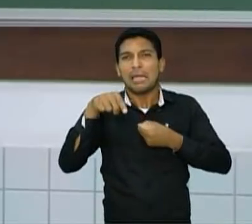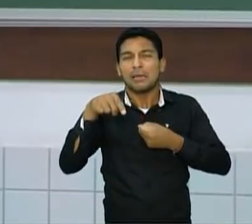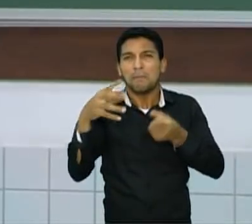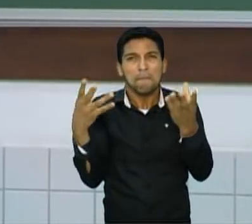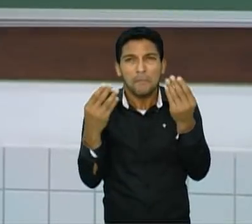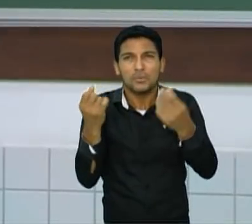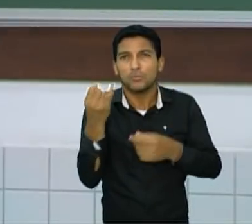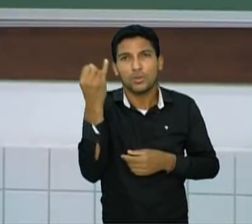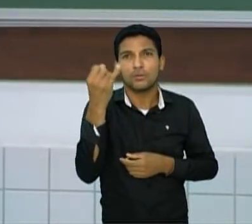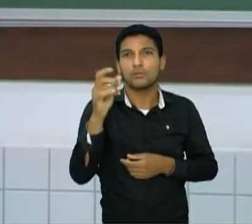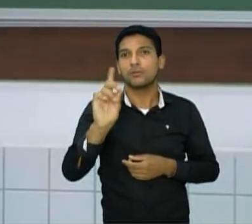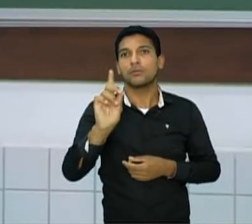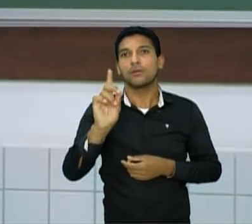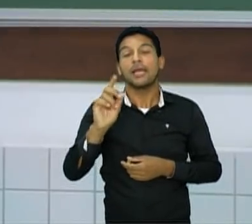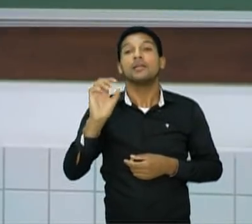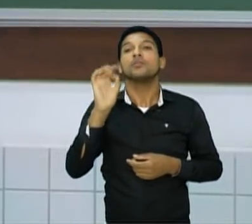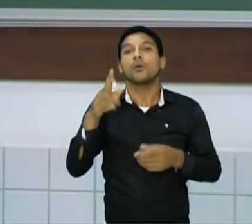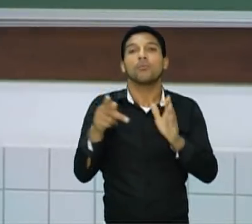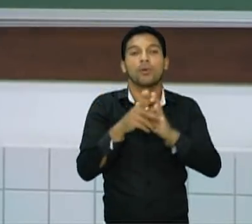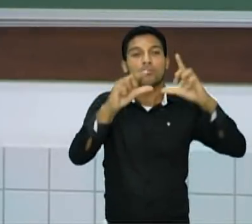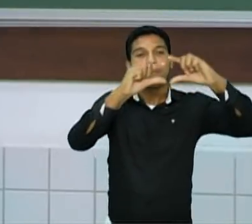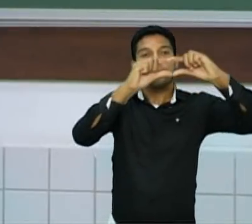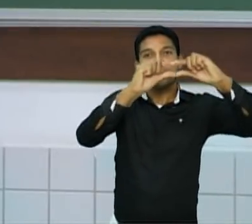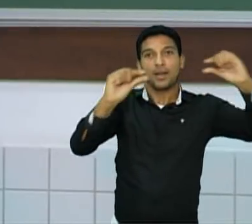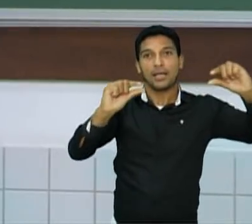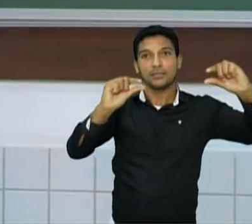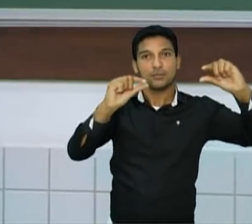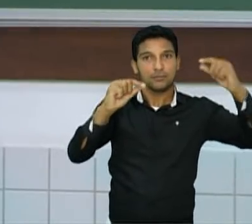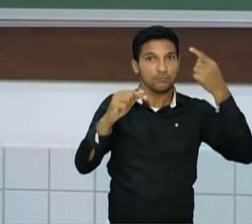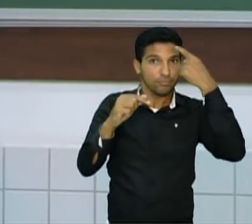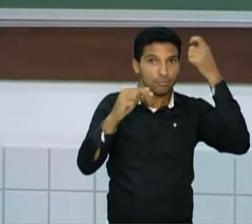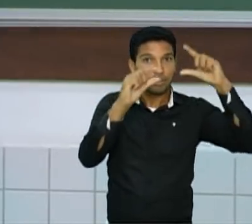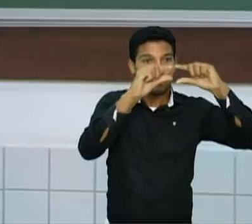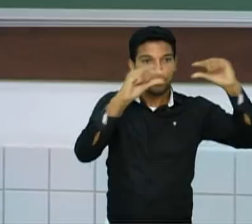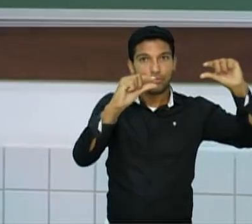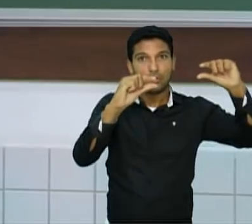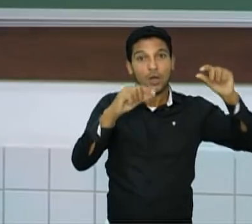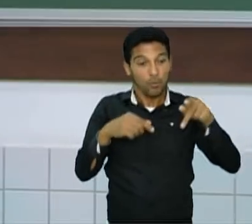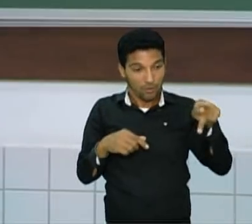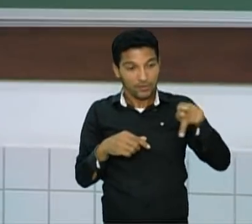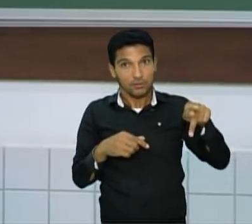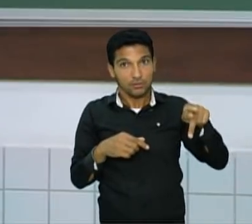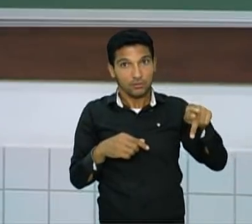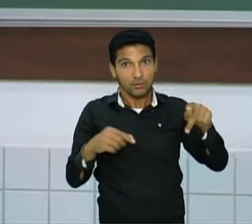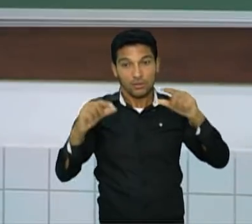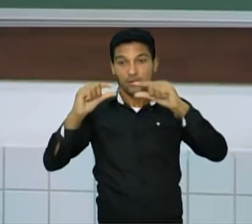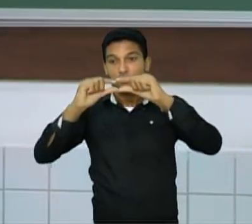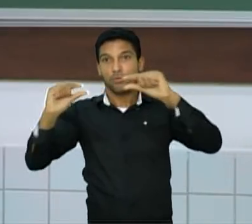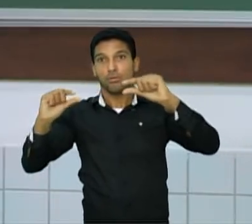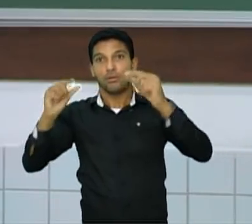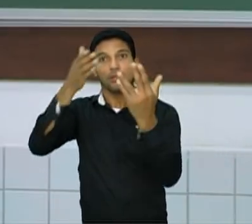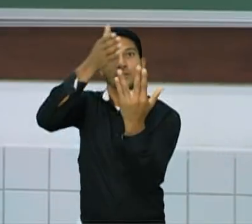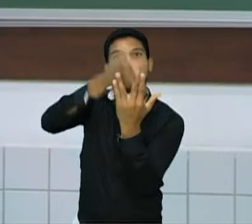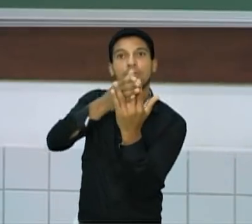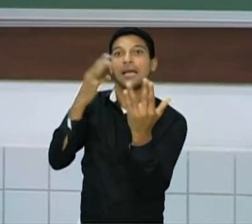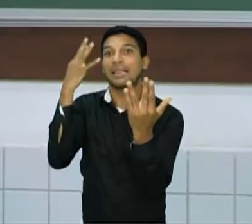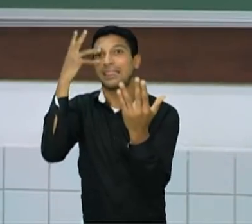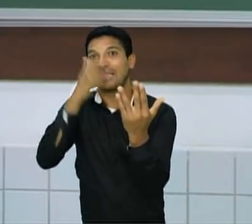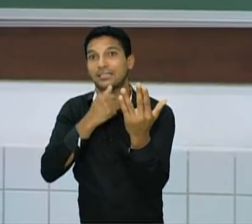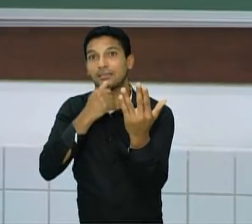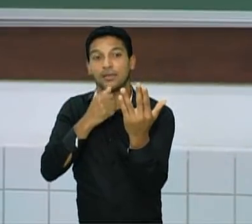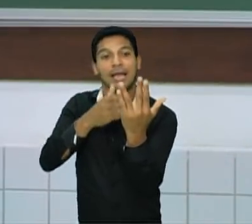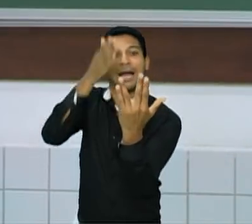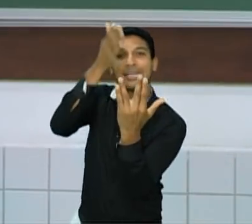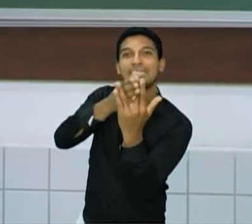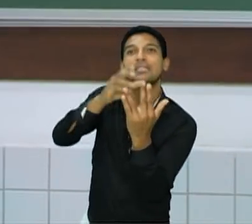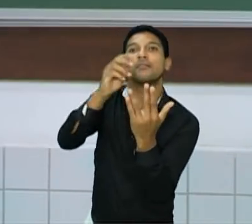para ligar uma ideia a outra. Então, a primeira ideia era professora, a segunda, linda. Aquilo que estava no